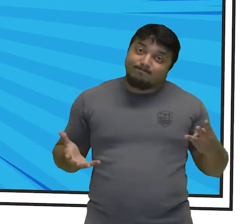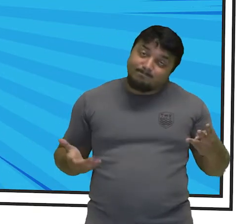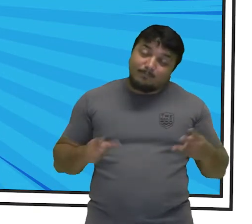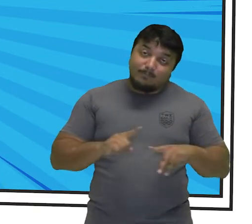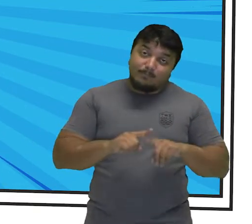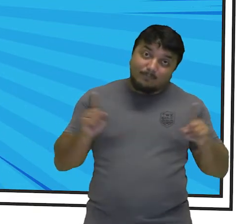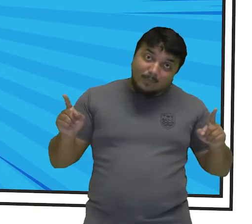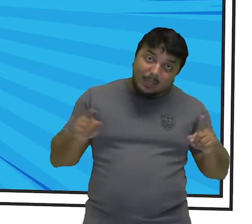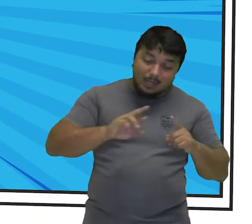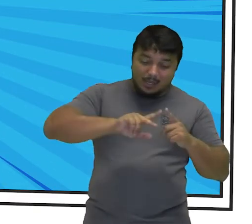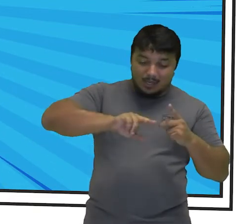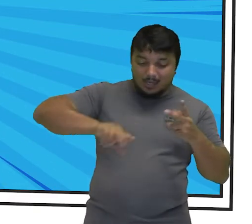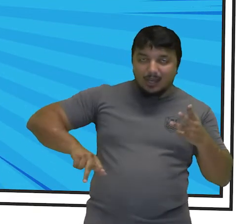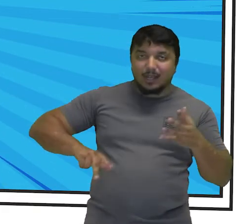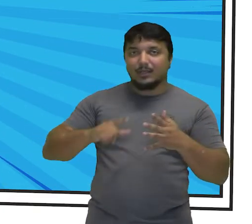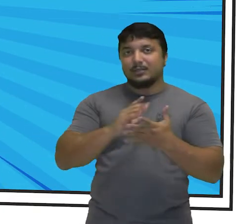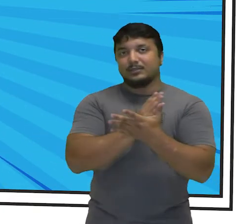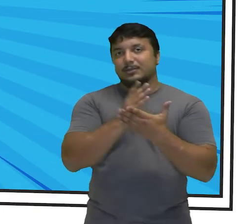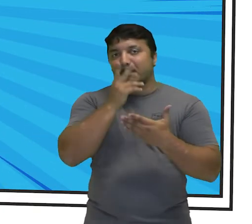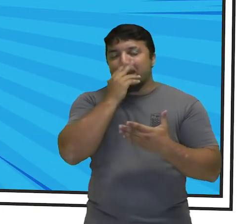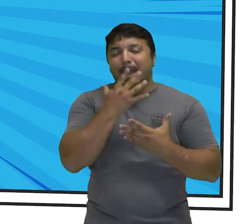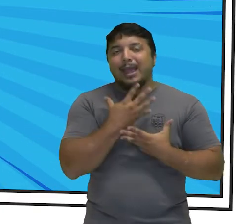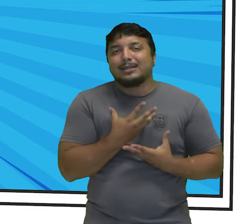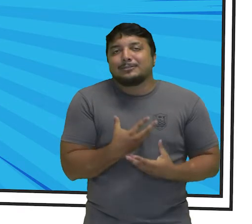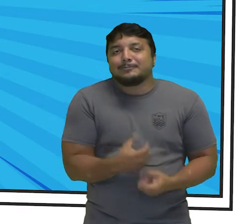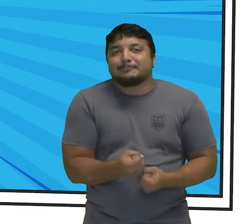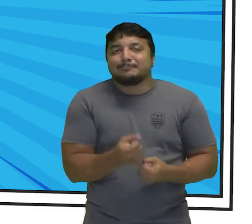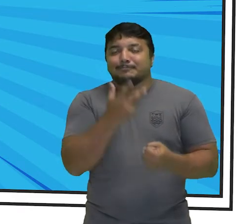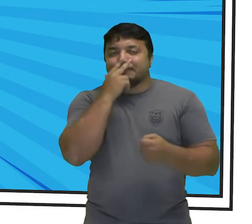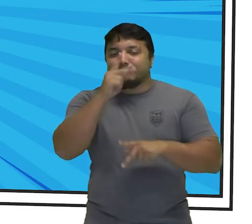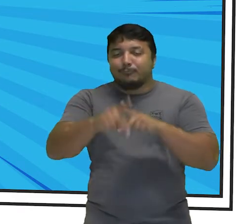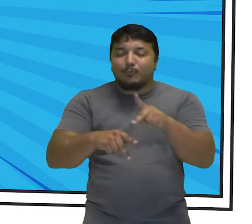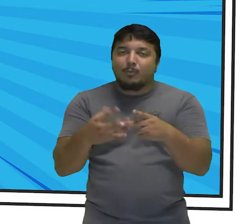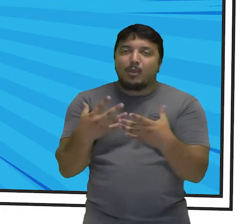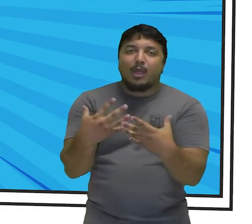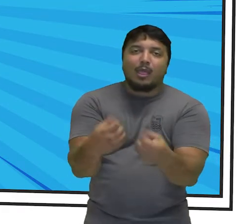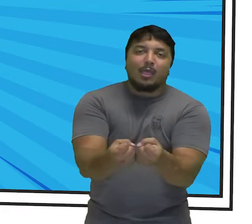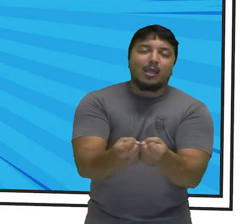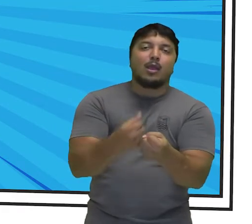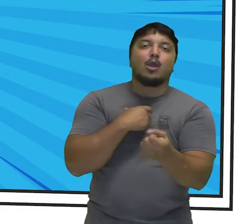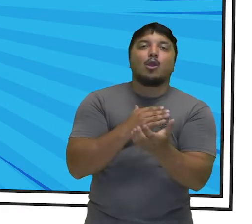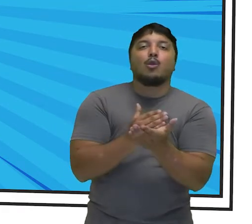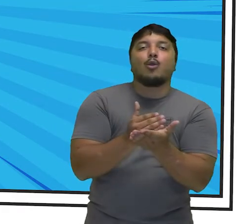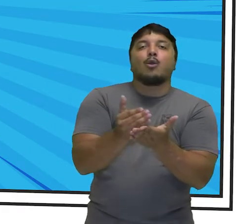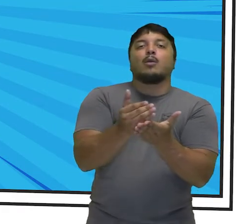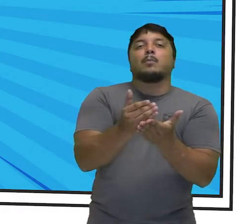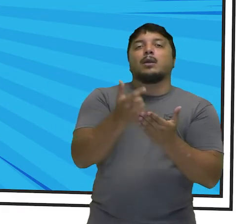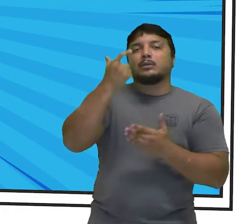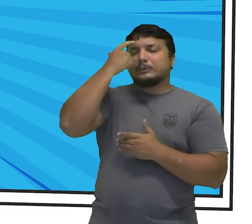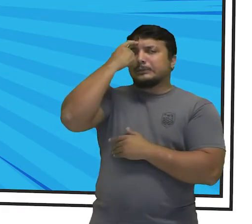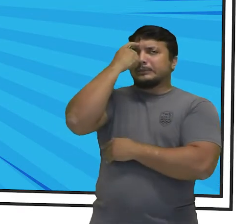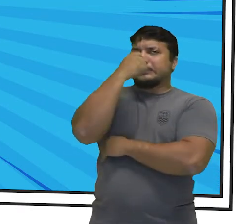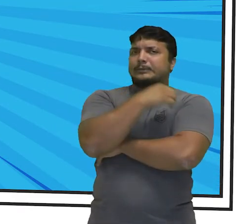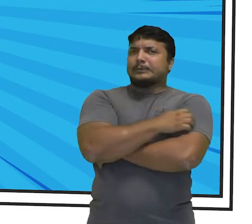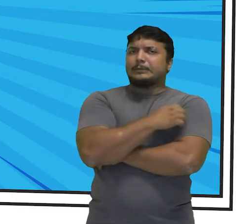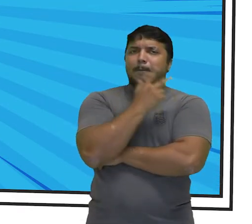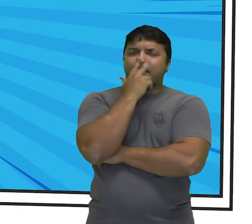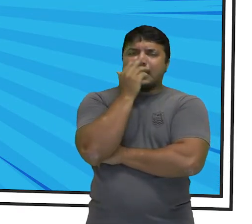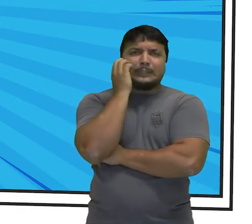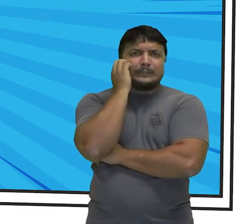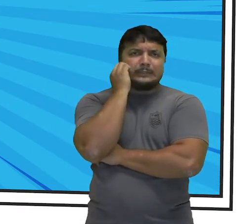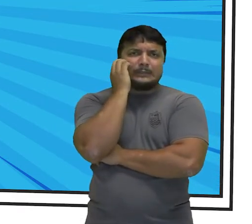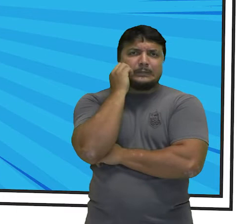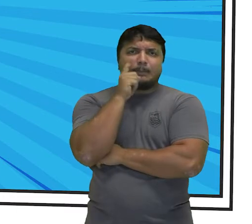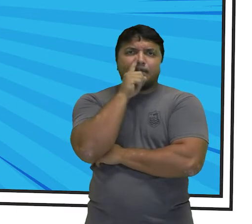que esses políticos muito agradáveis, muito populistas, começaram a ser interpretados como ameaçadores à